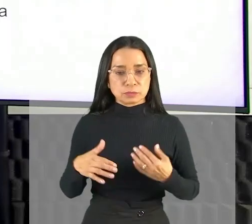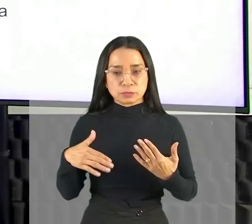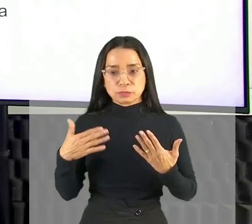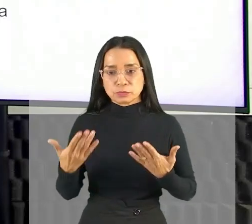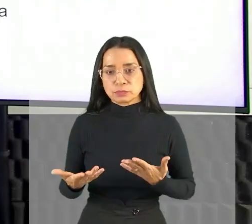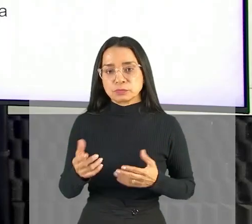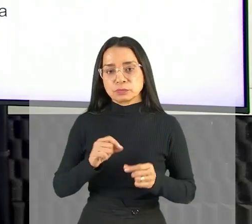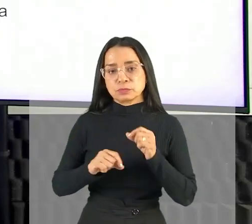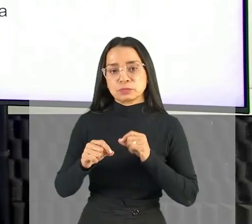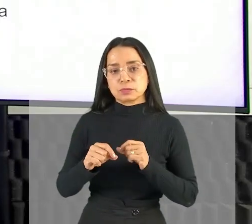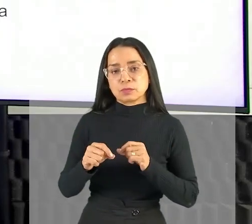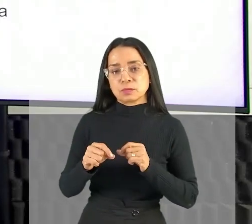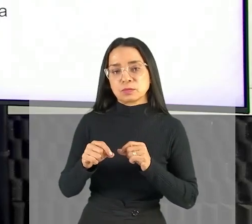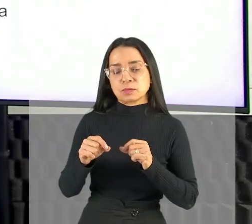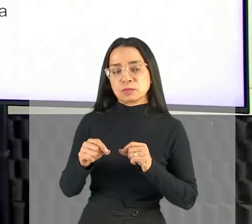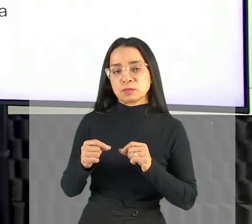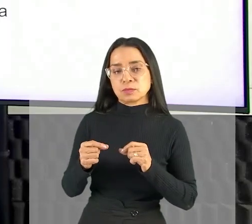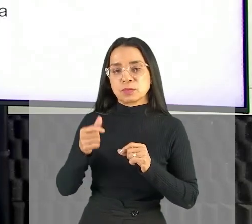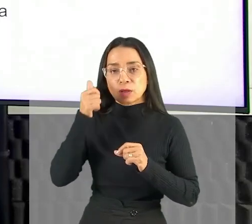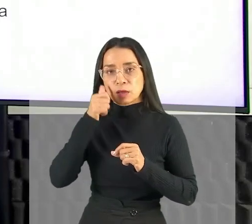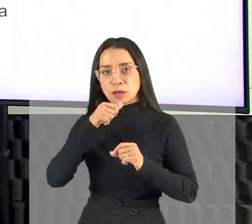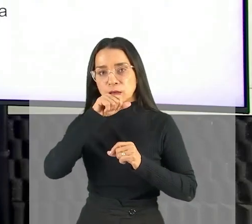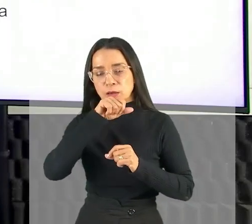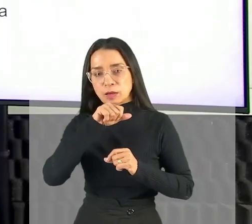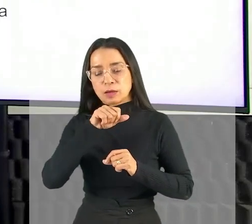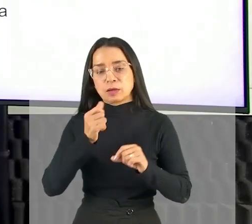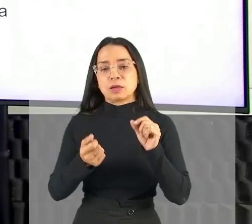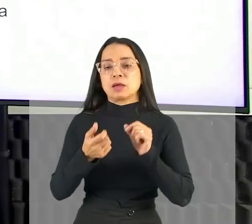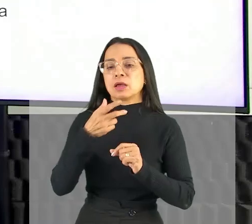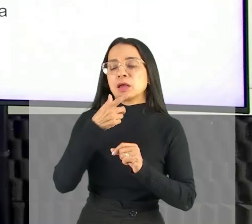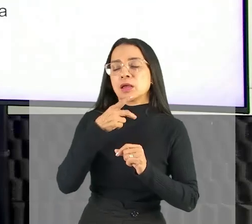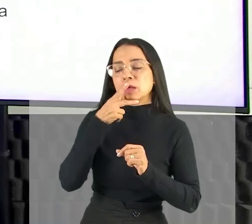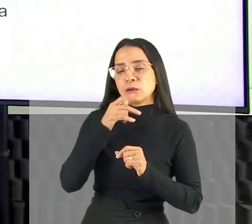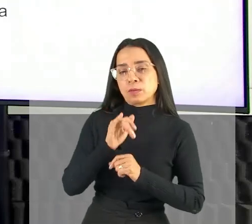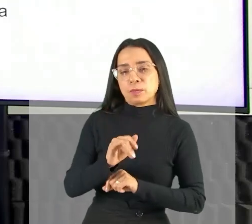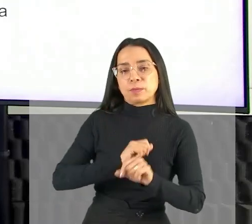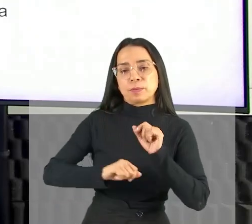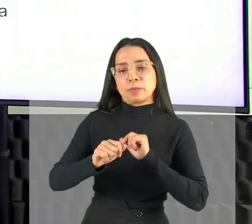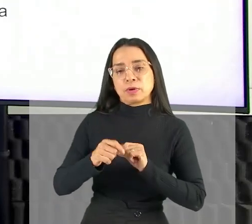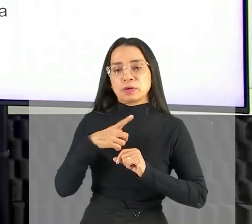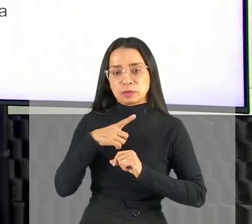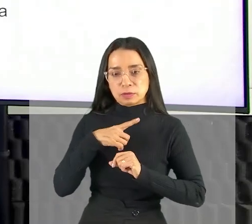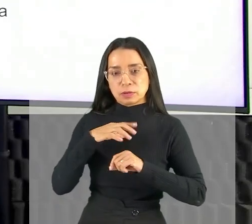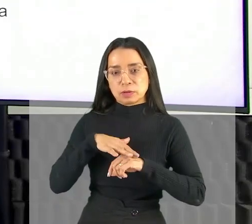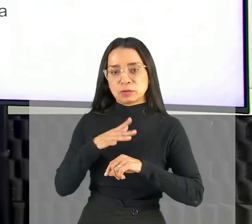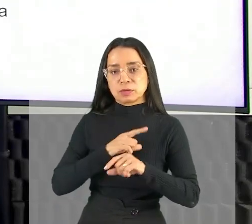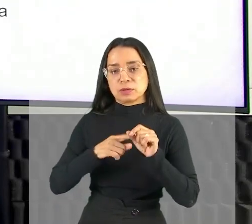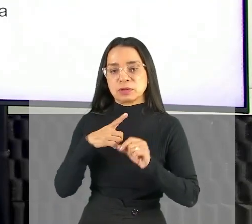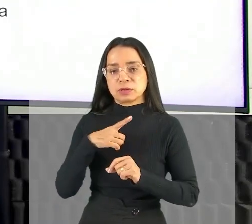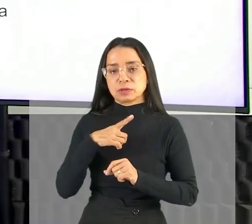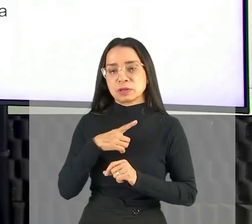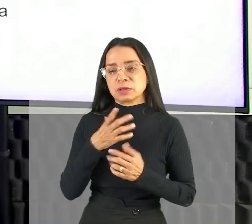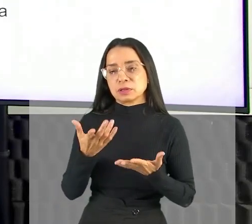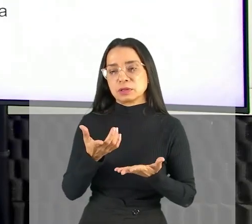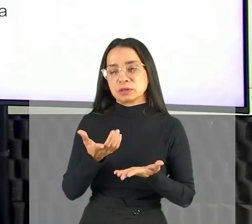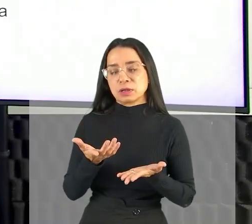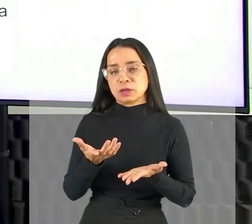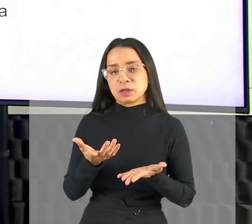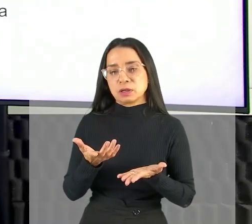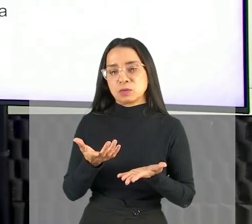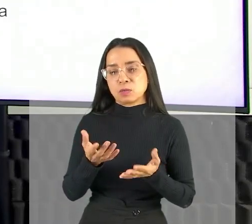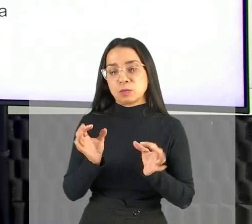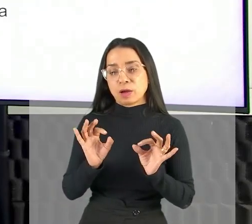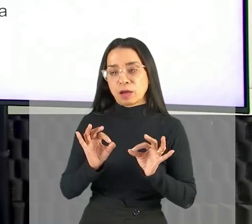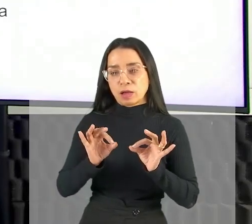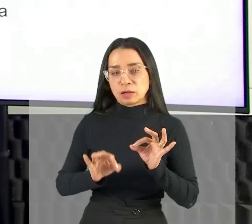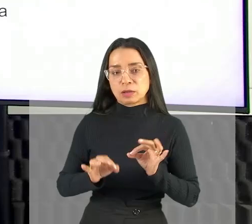progenitores são portadores existe uma chance em quatro de que seu bebê possa nascer